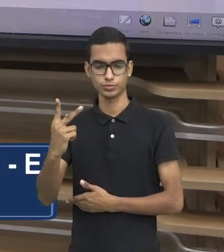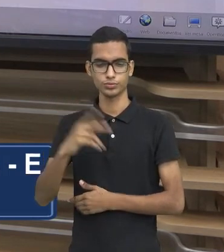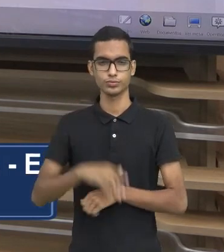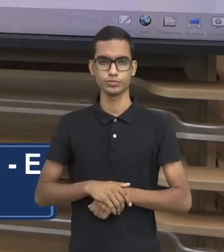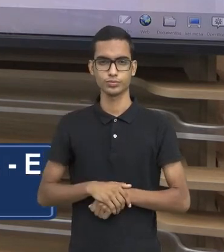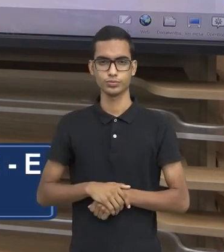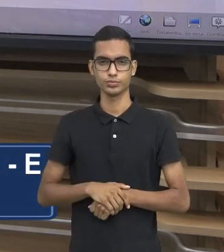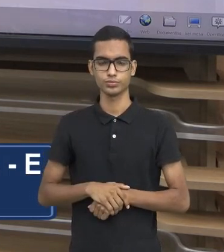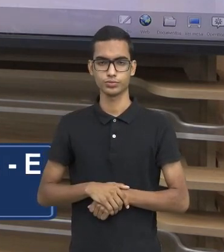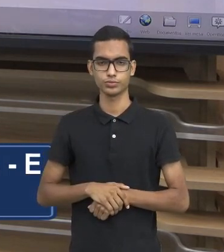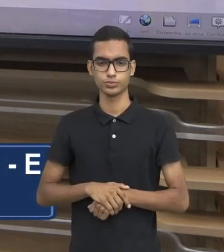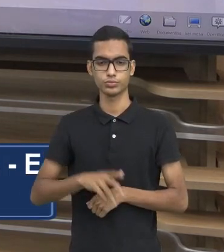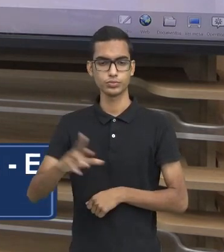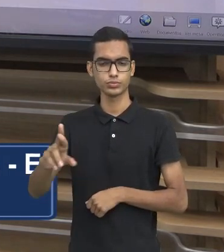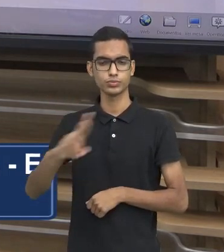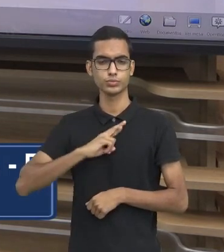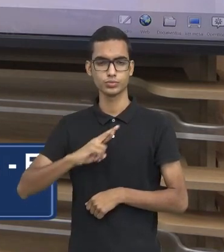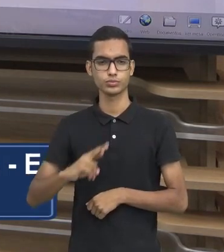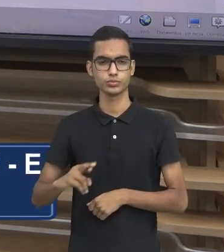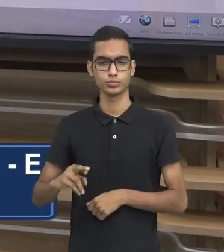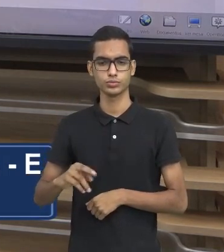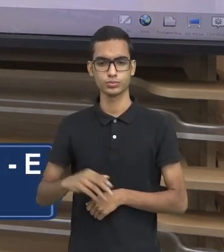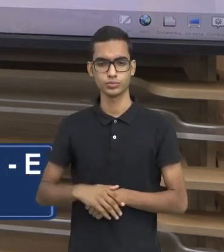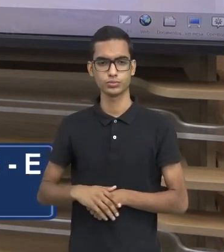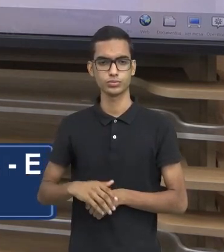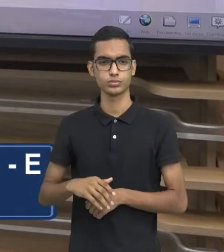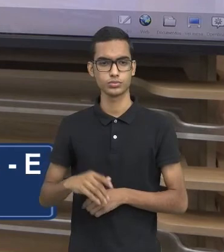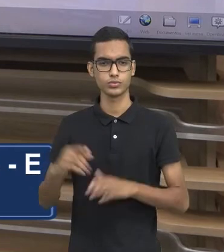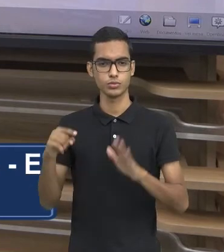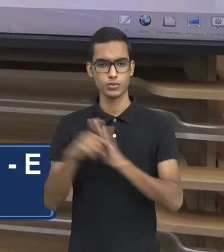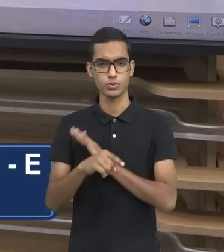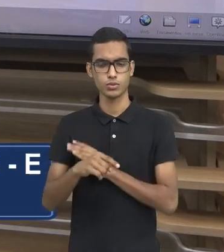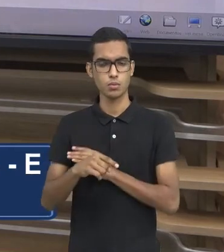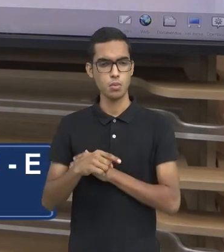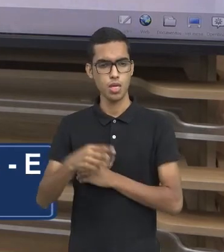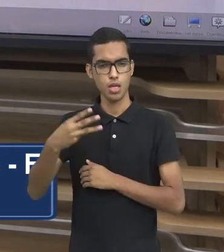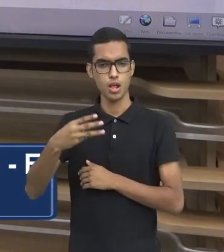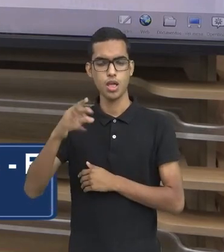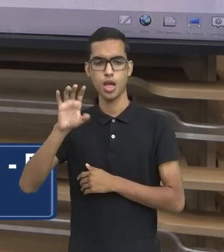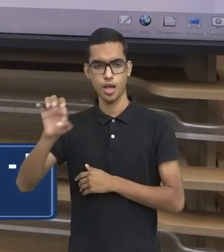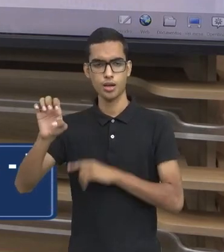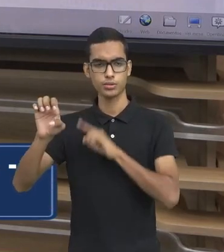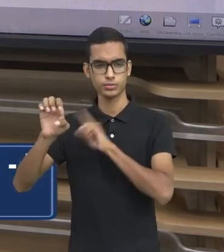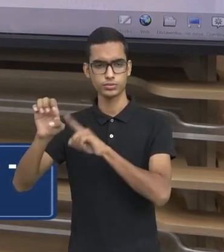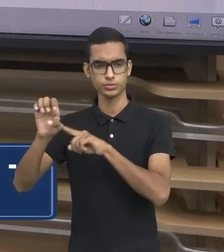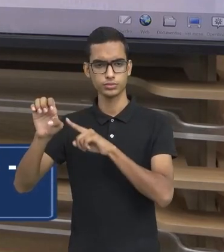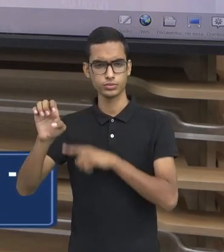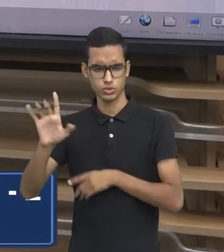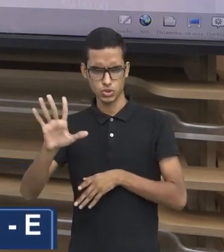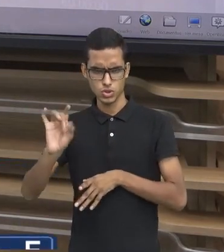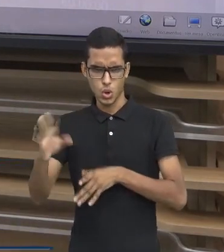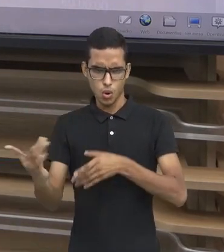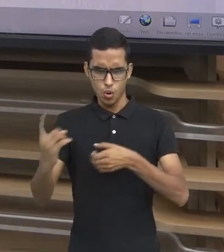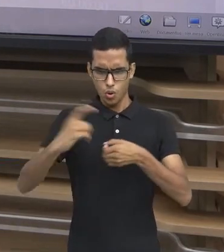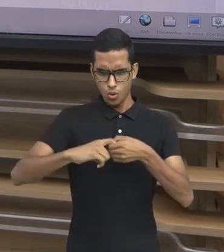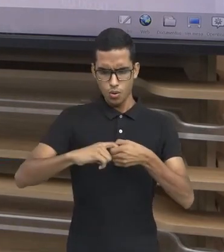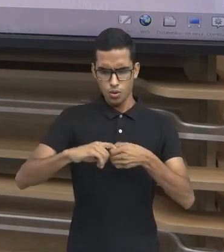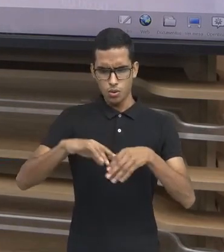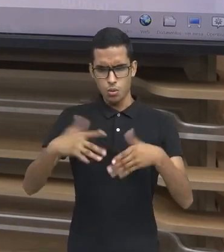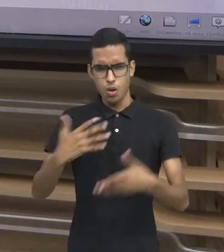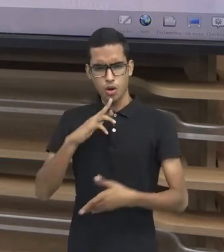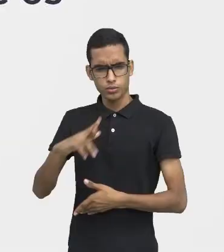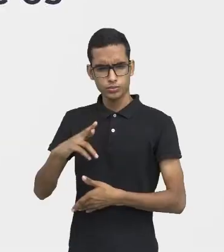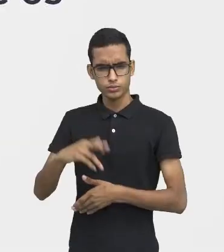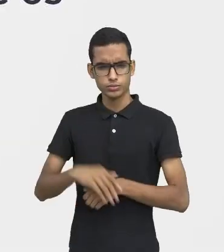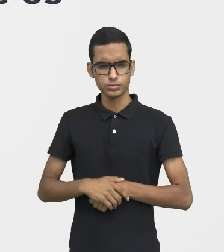dizer aí que a questão não tem problema, Marcos. Nós vamos só voltar um pouquinho para ver qual foi a questão